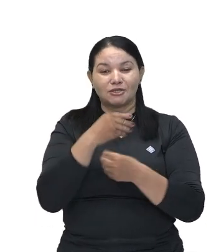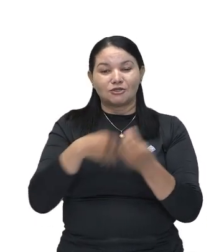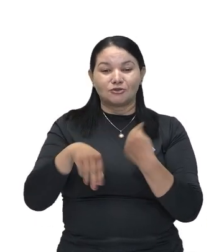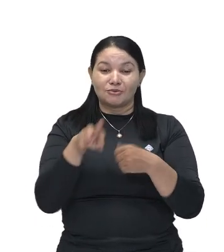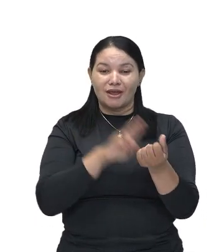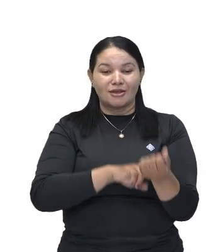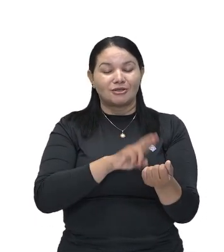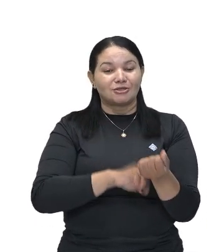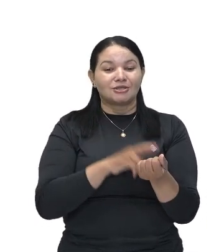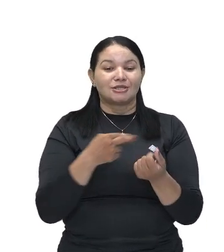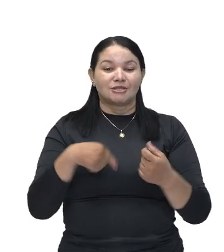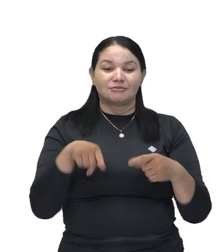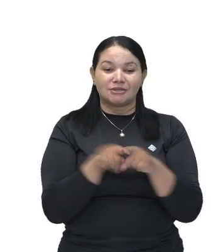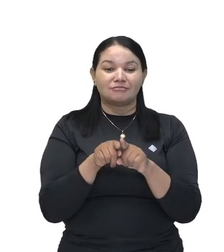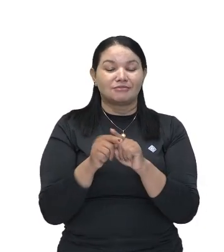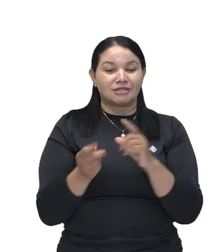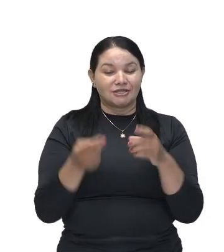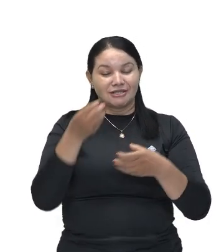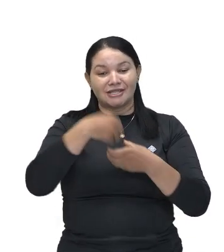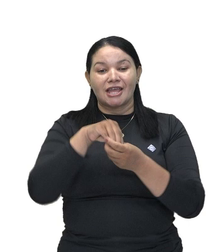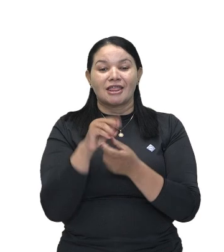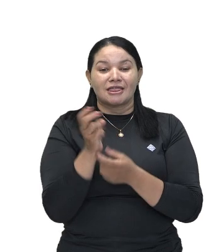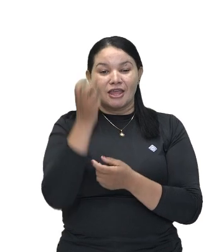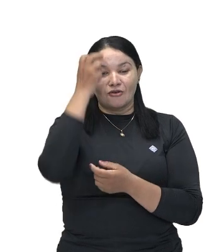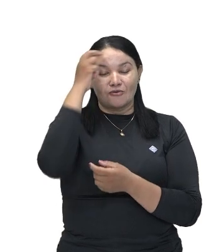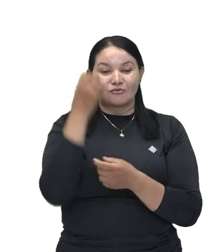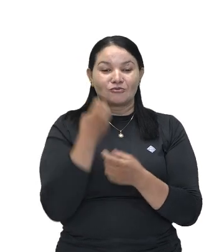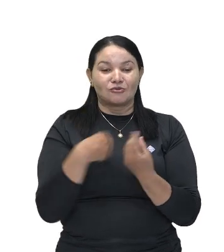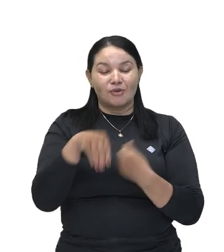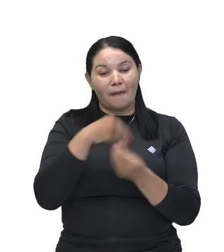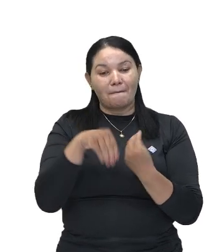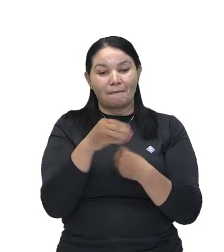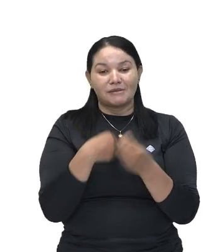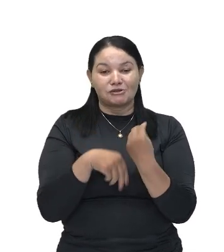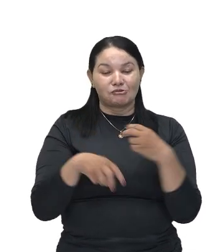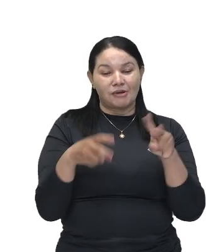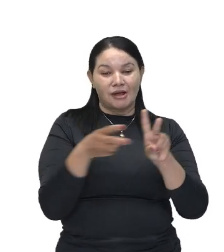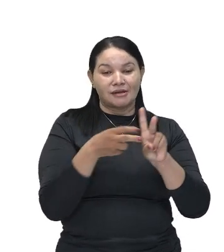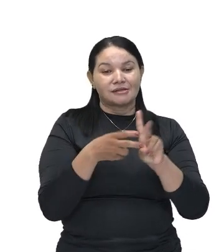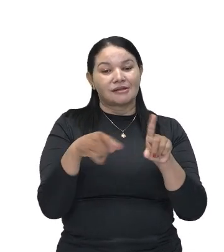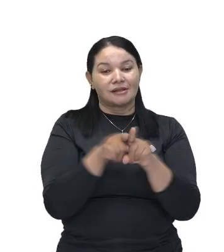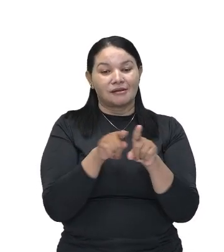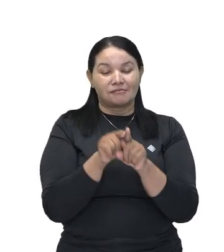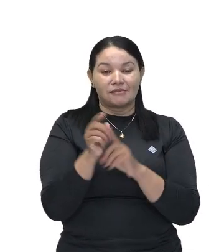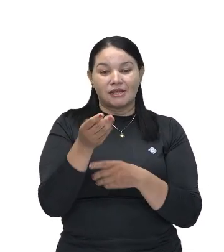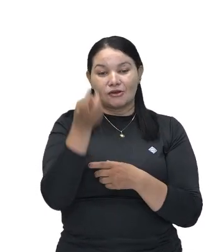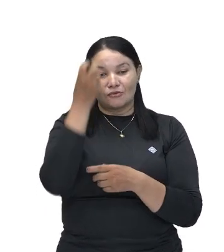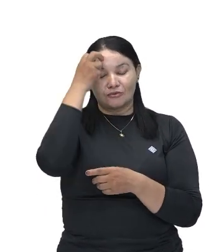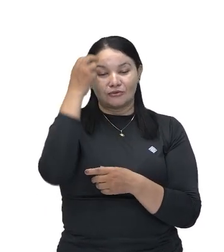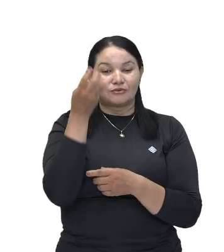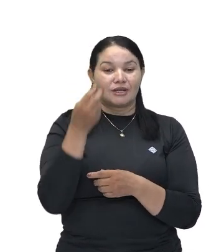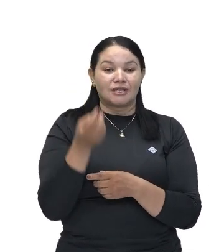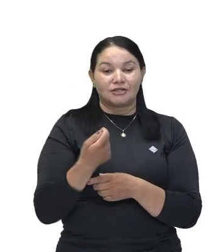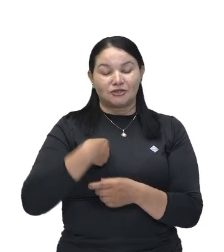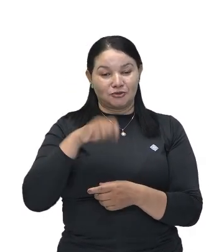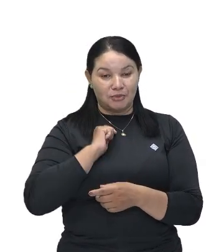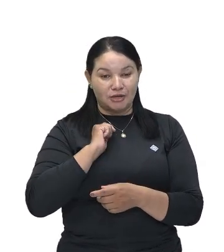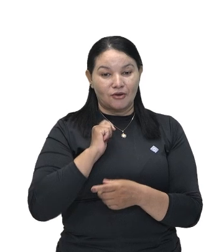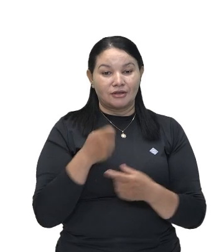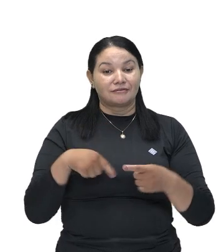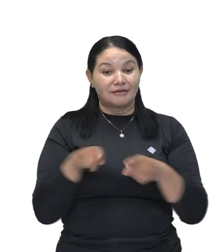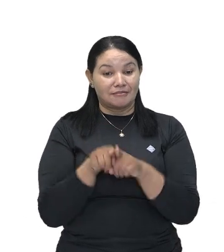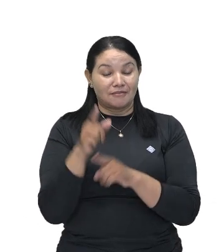ritmos entre a cultura guarani e a cultura espanhola, né? E aí nós temos aí